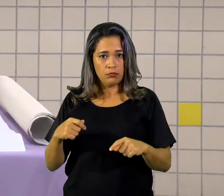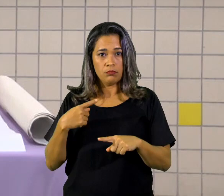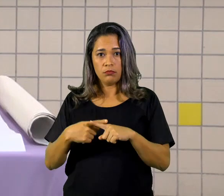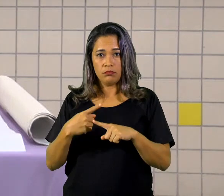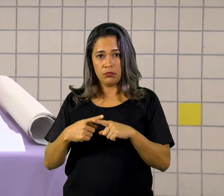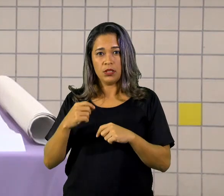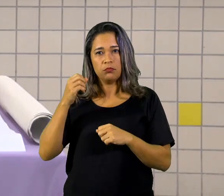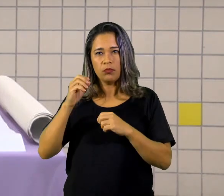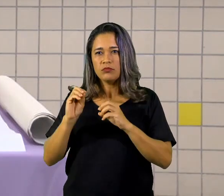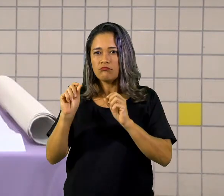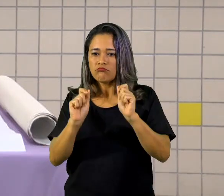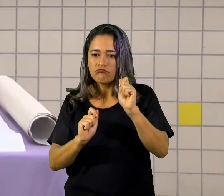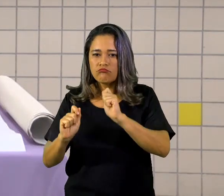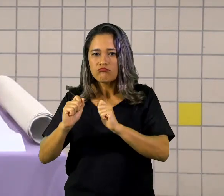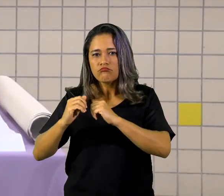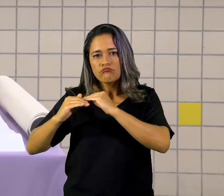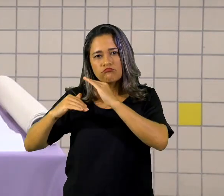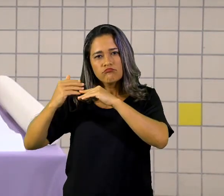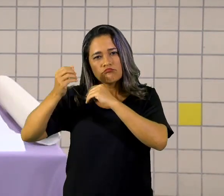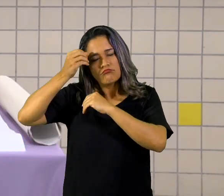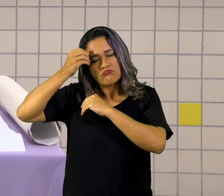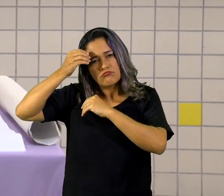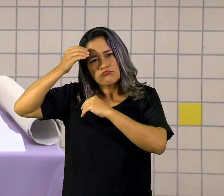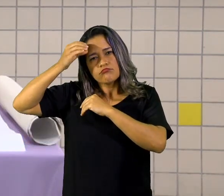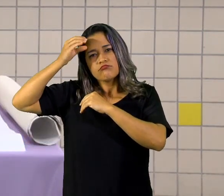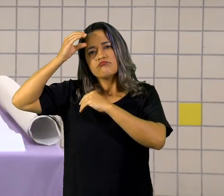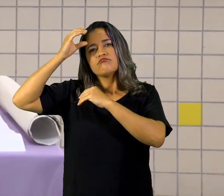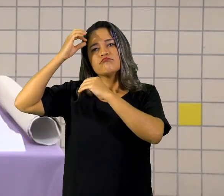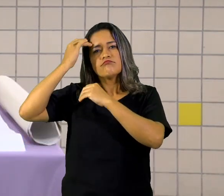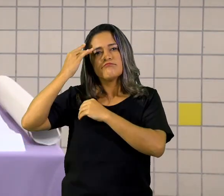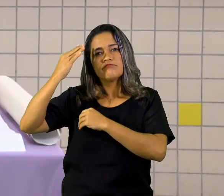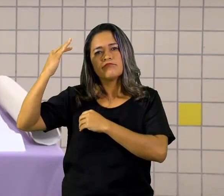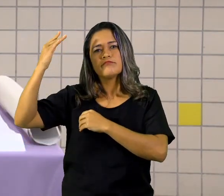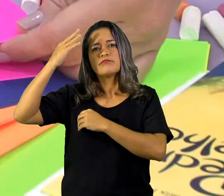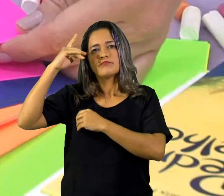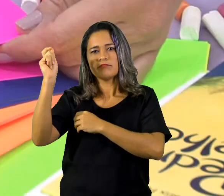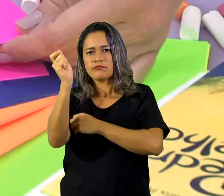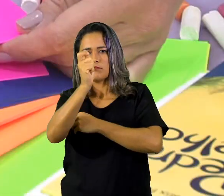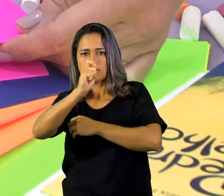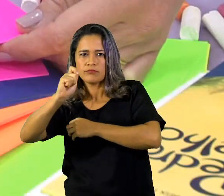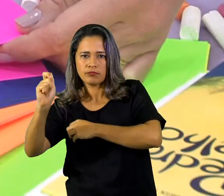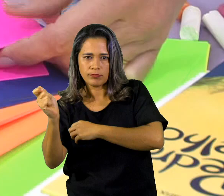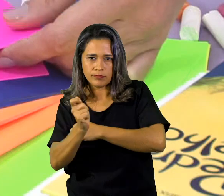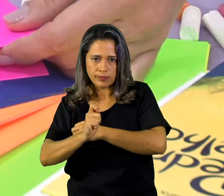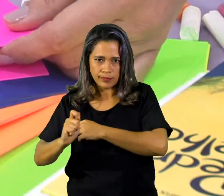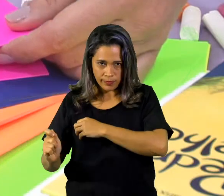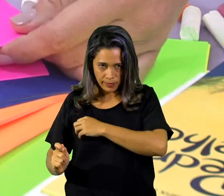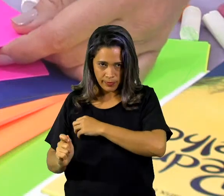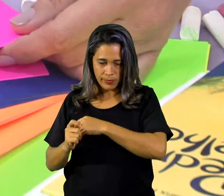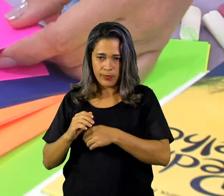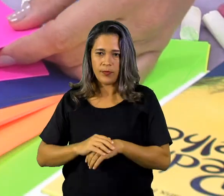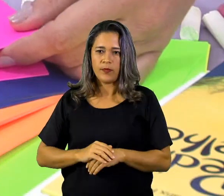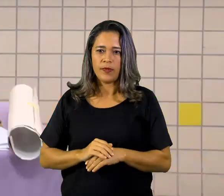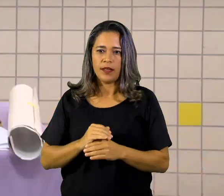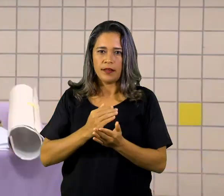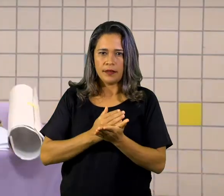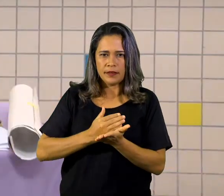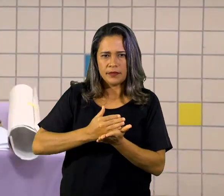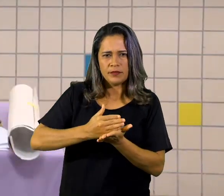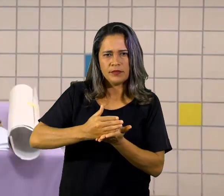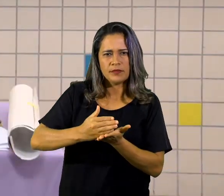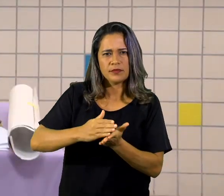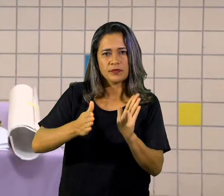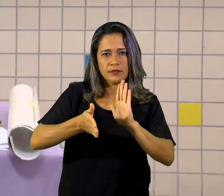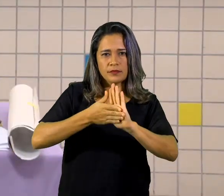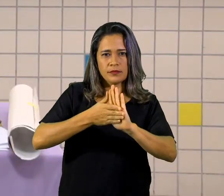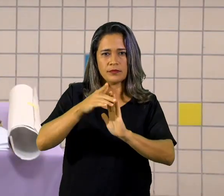sua criatividade, a sua imaginação, os seus traçados. Iniciando a proposta do grafismo.